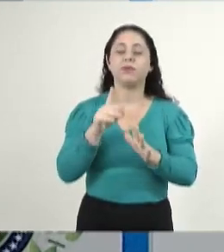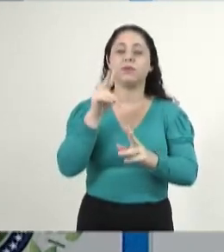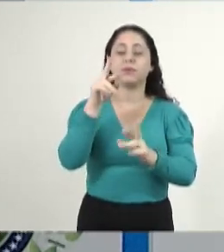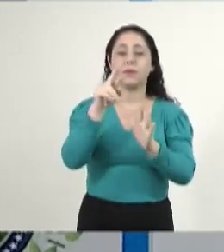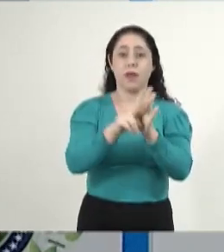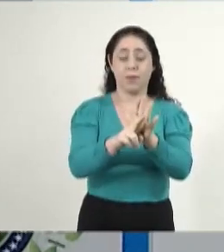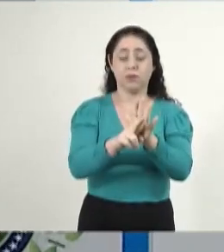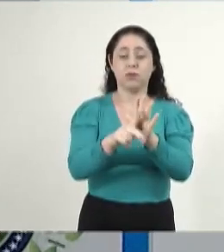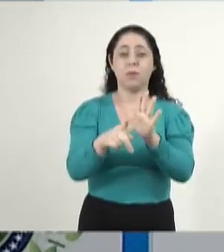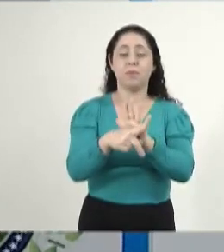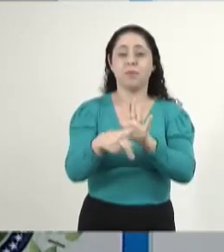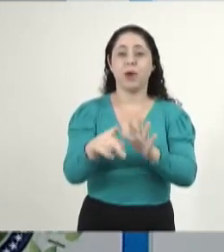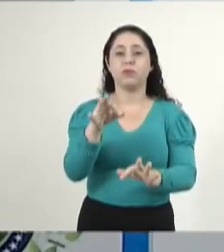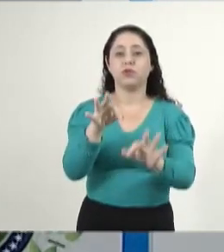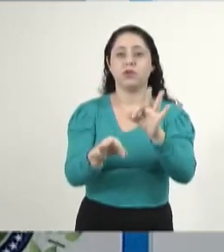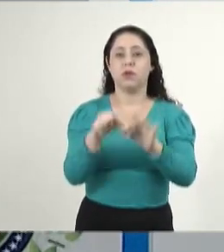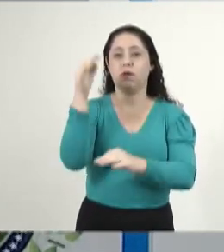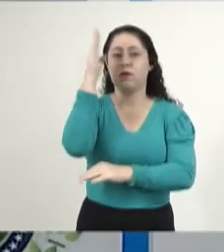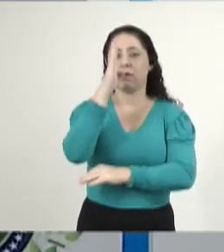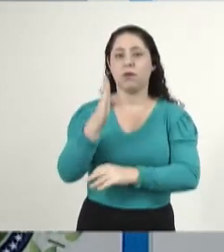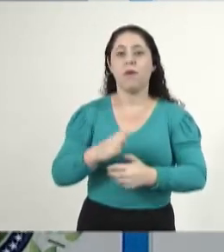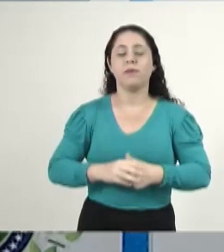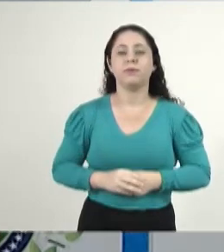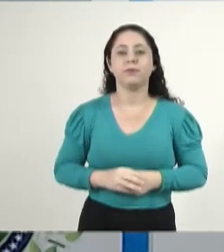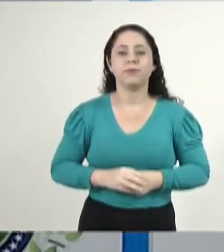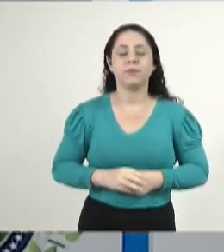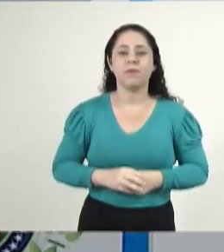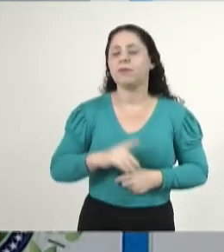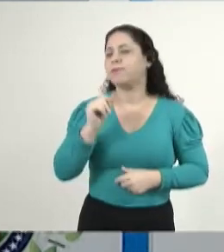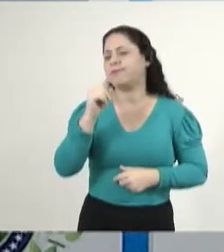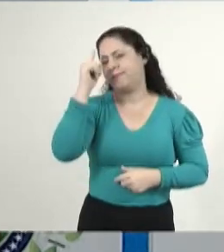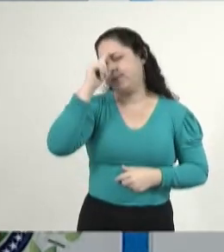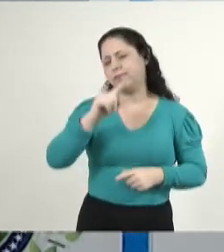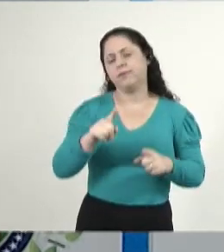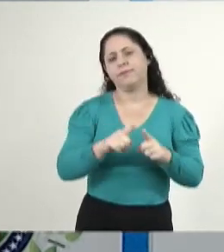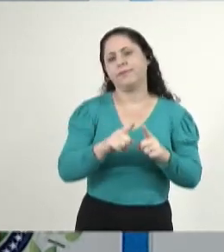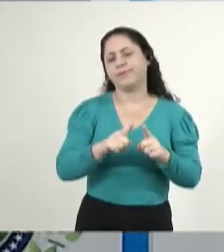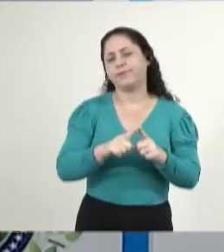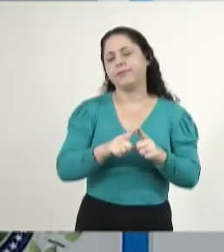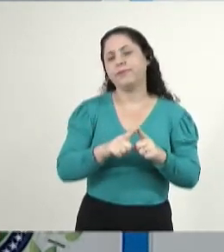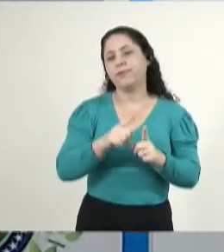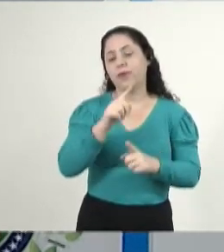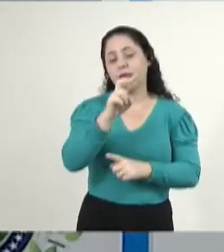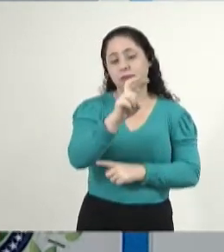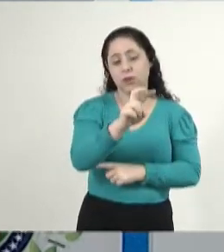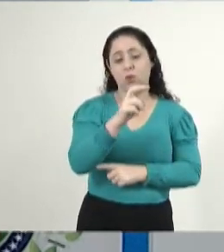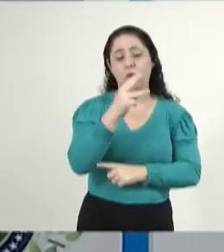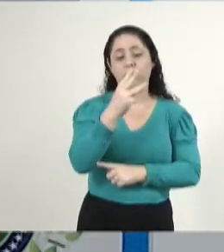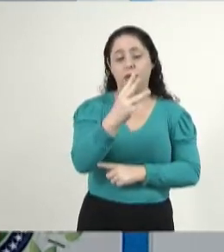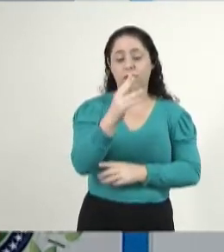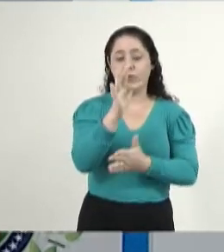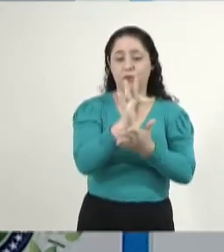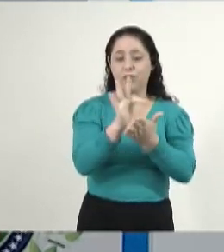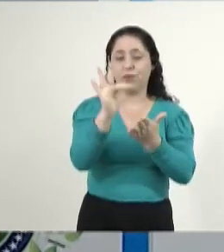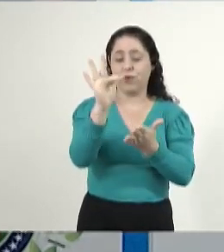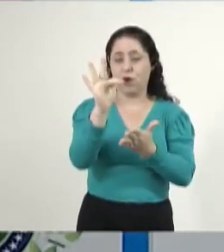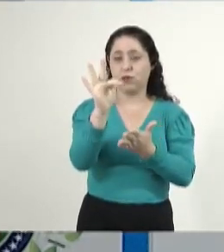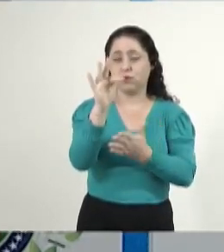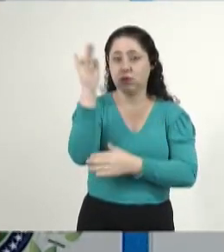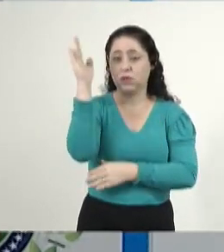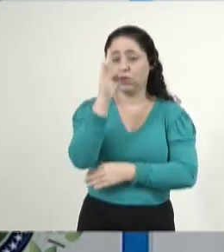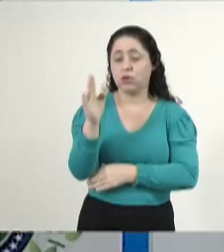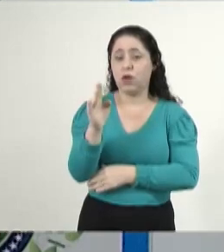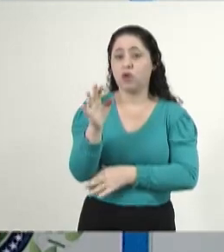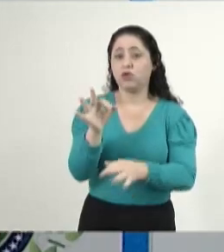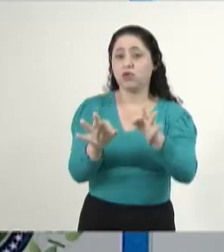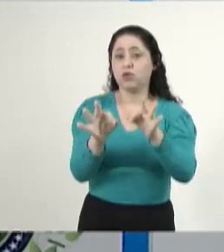da Associação dos Magistrados do Brasil, um pouco em alusão também à edição de número 53 do Fórum Nacional dos Juizados